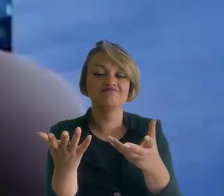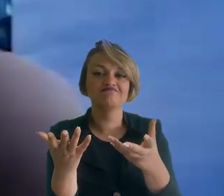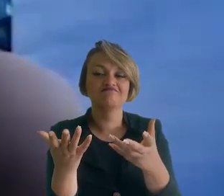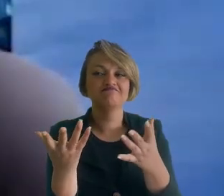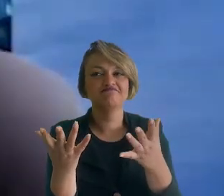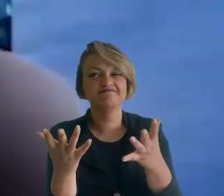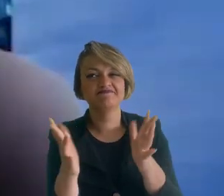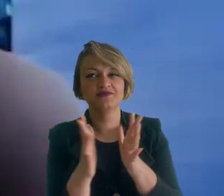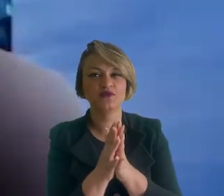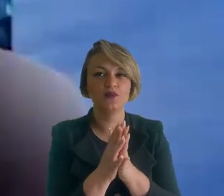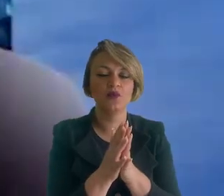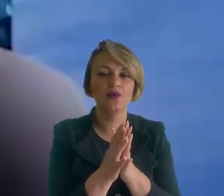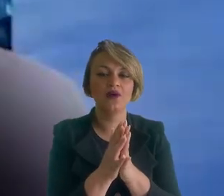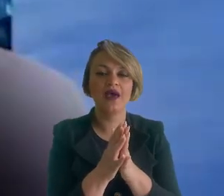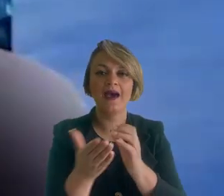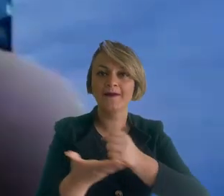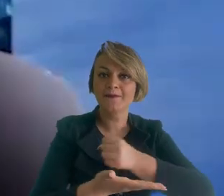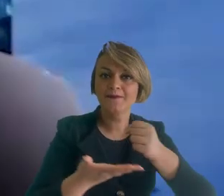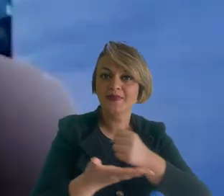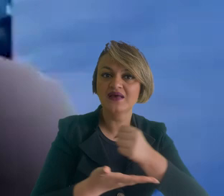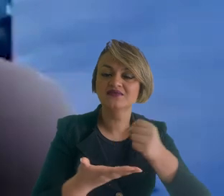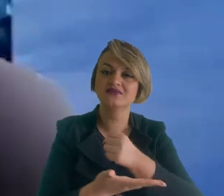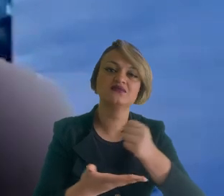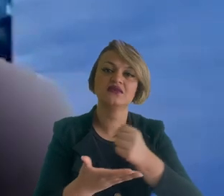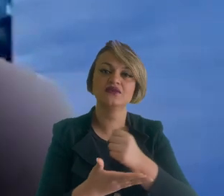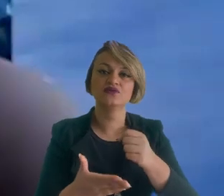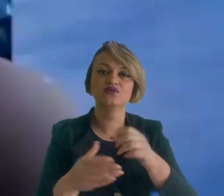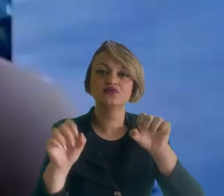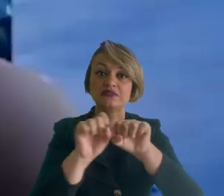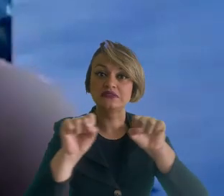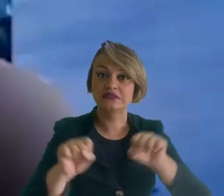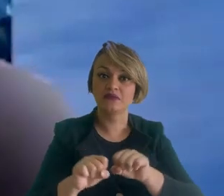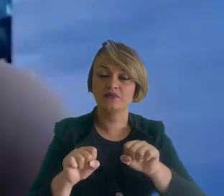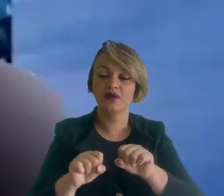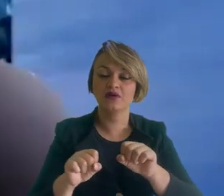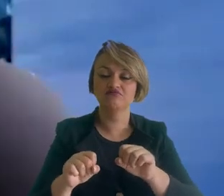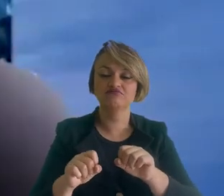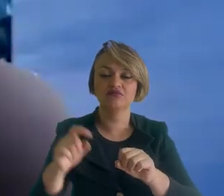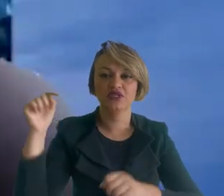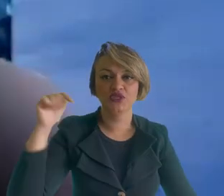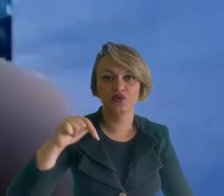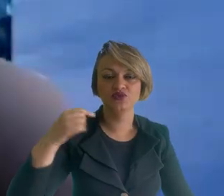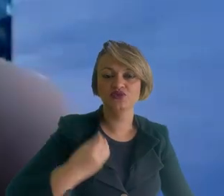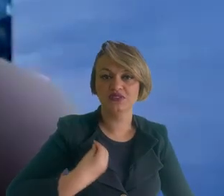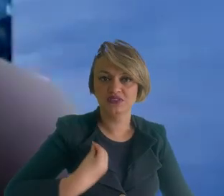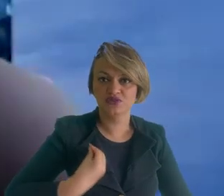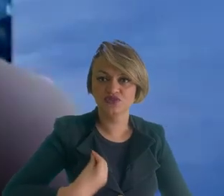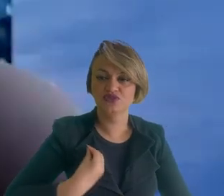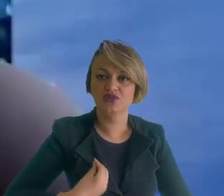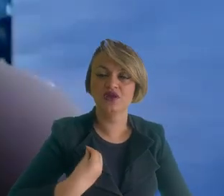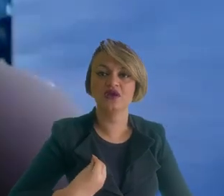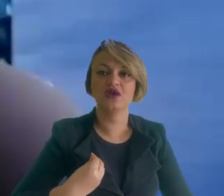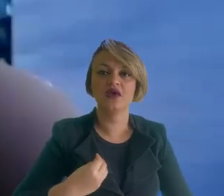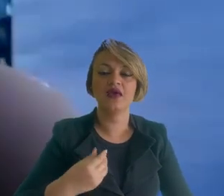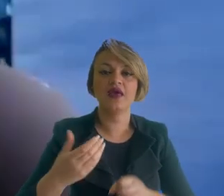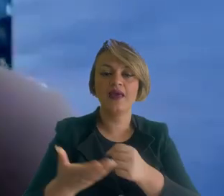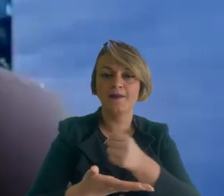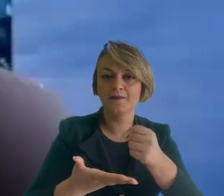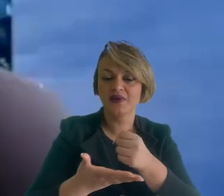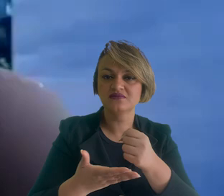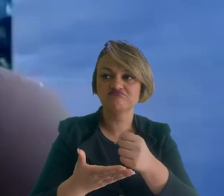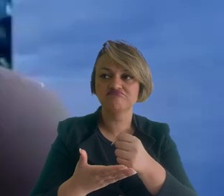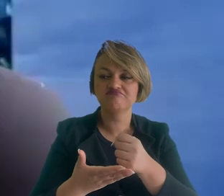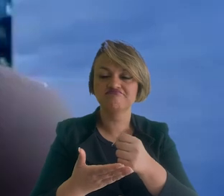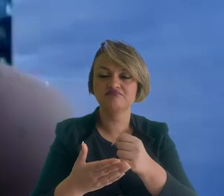digamos a pedra básica do nosso sistema de responsabilidade civil o princípio do Nemo em